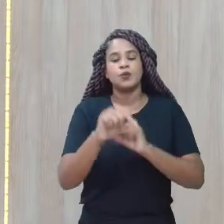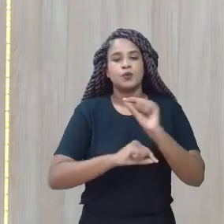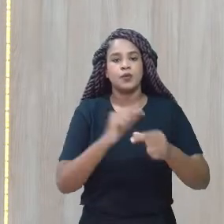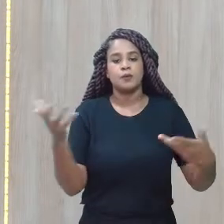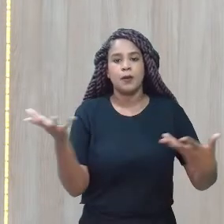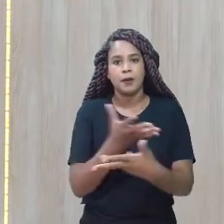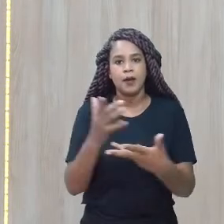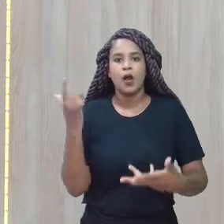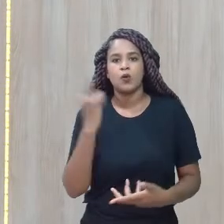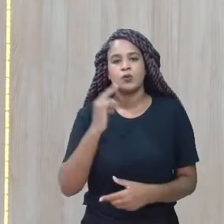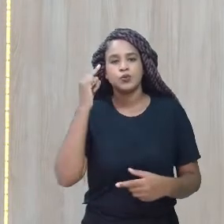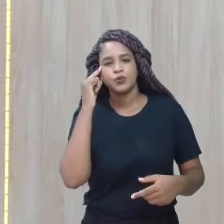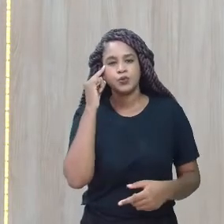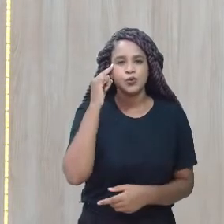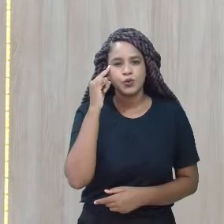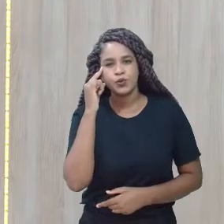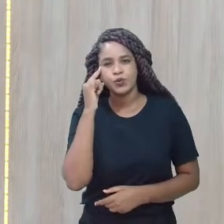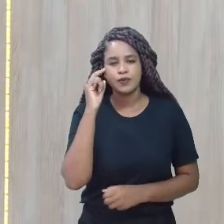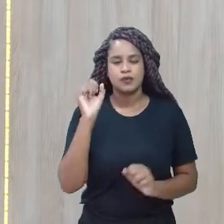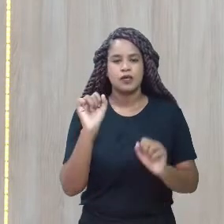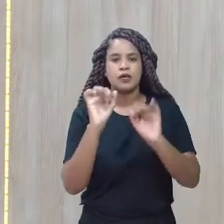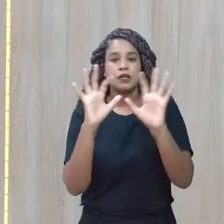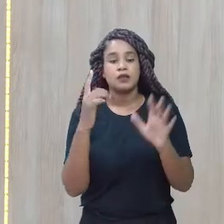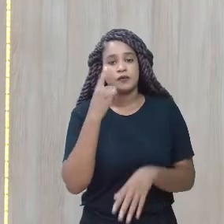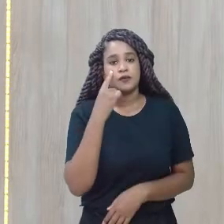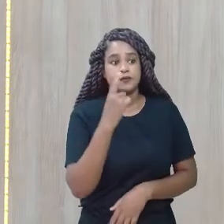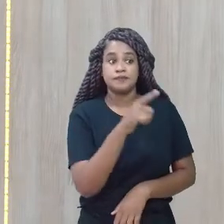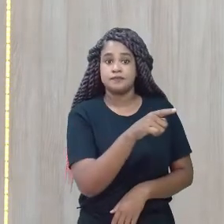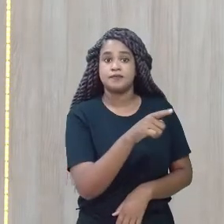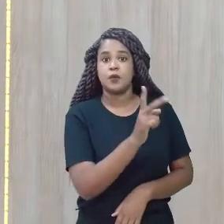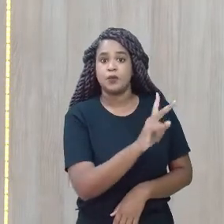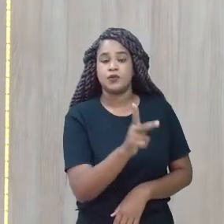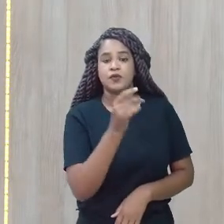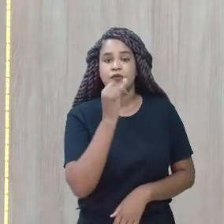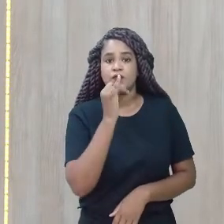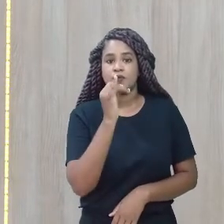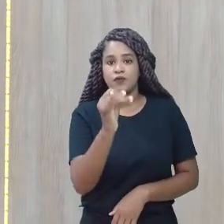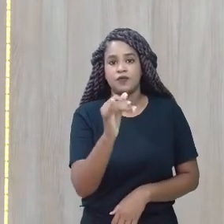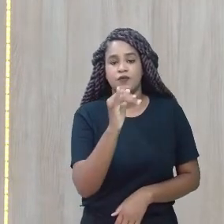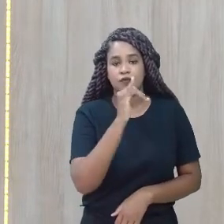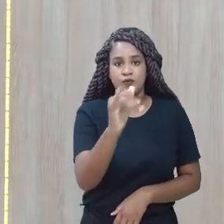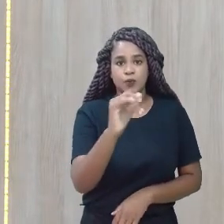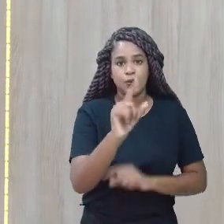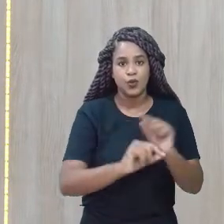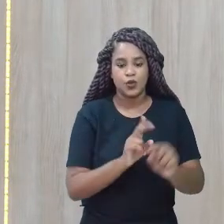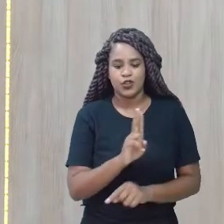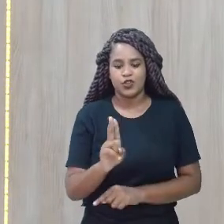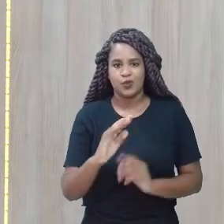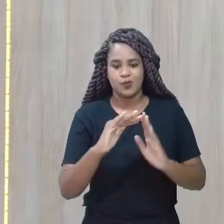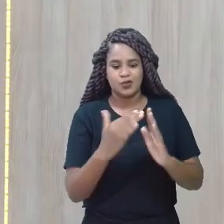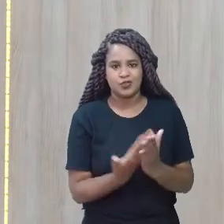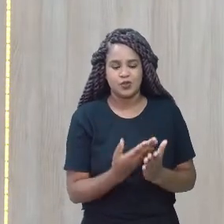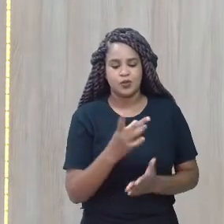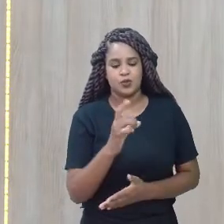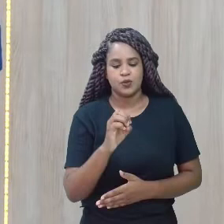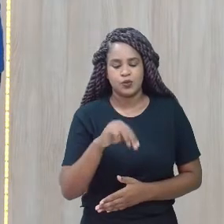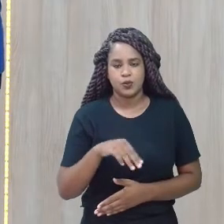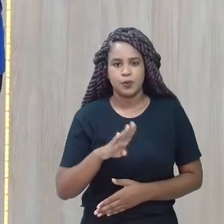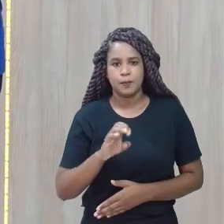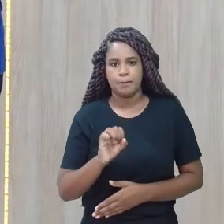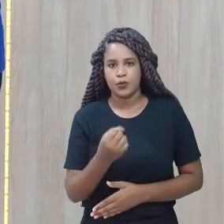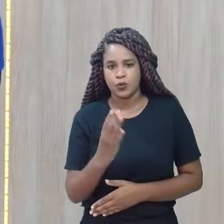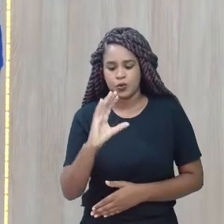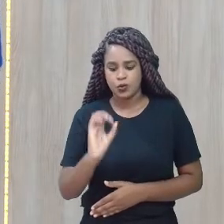interação consiga tirar as dúvidas de vocês, né? Uma coisa massa que o Tiago falou agora foi o nome da escola. Então, toda vez que vocês fizerem um comentário, é